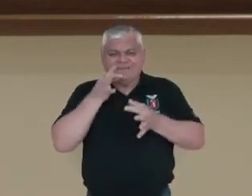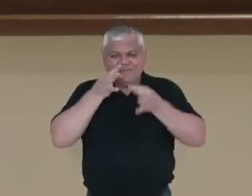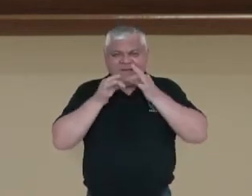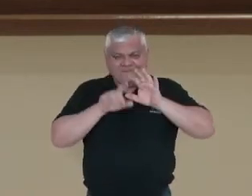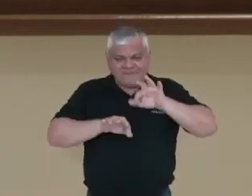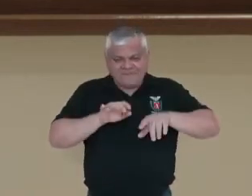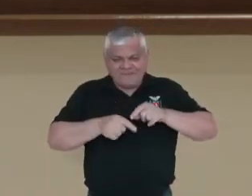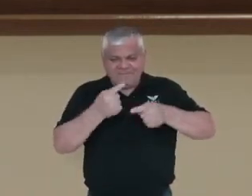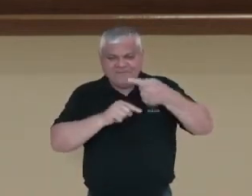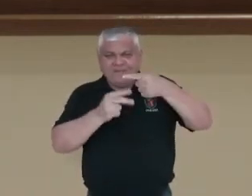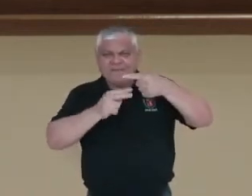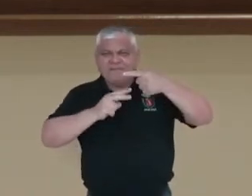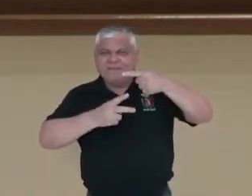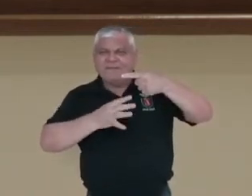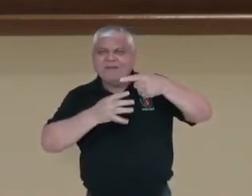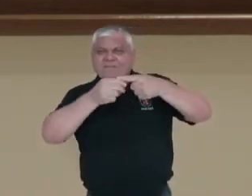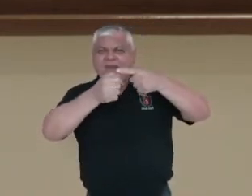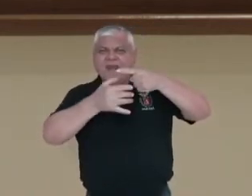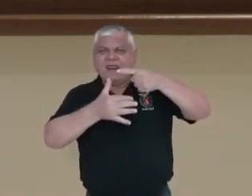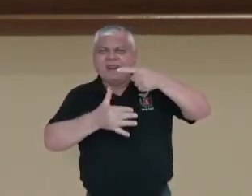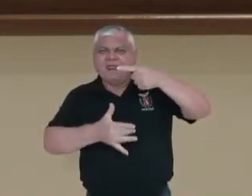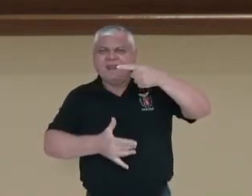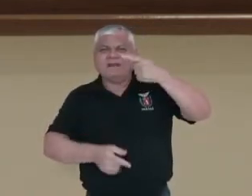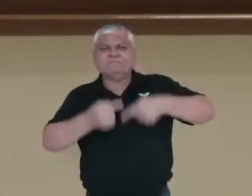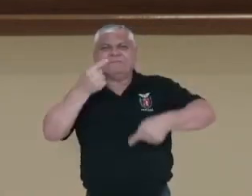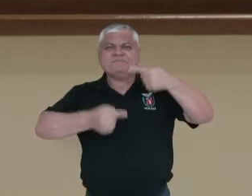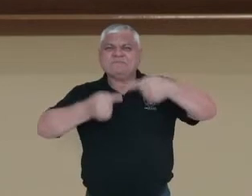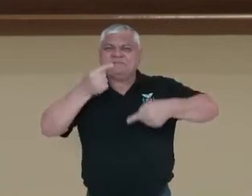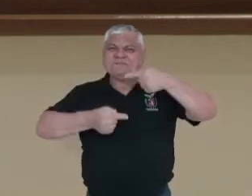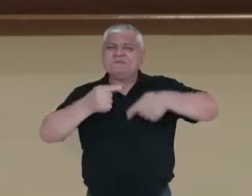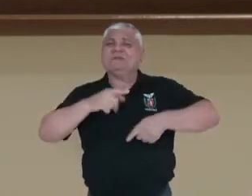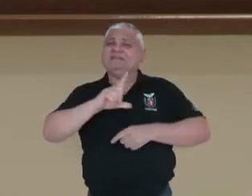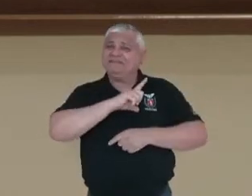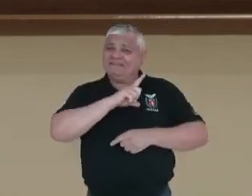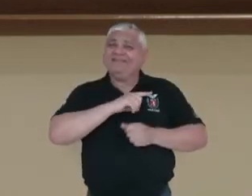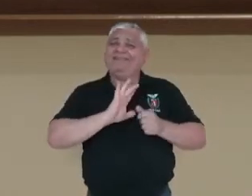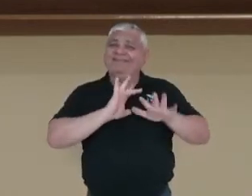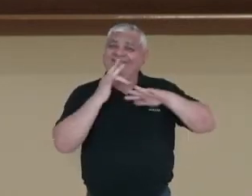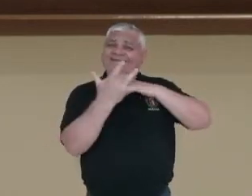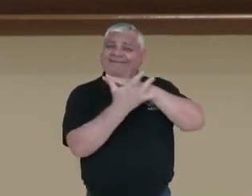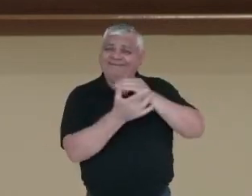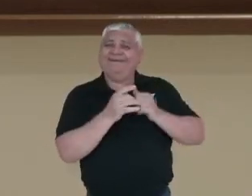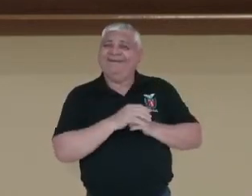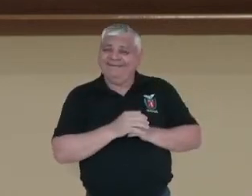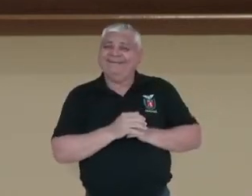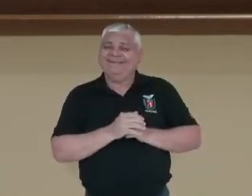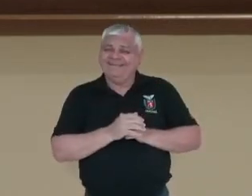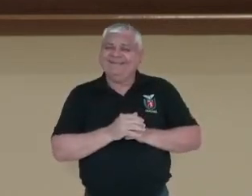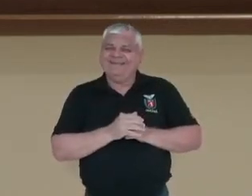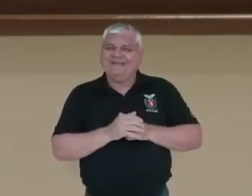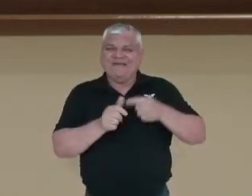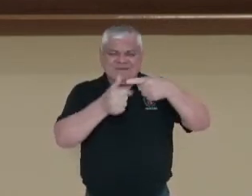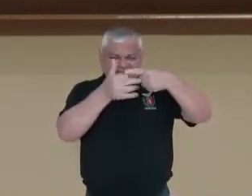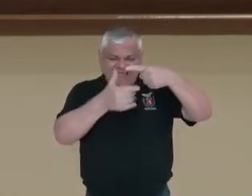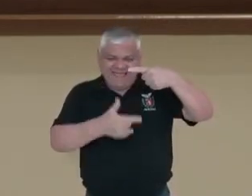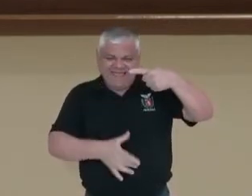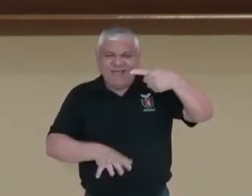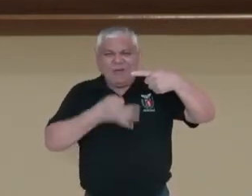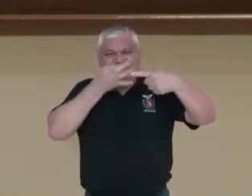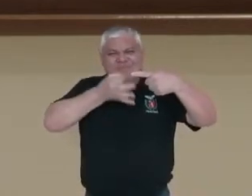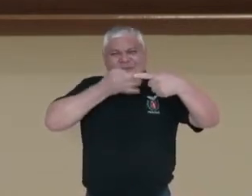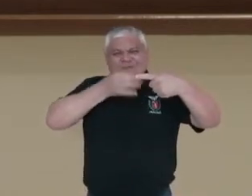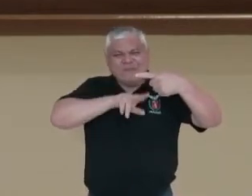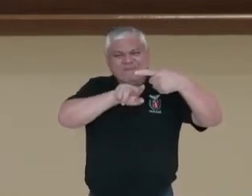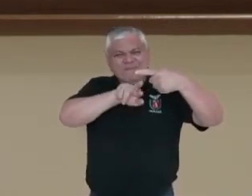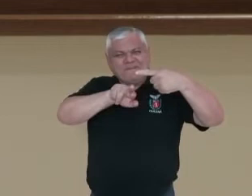fazer a tréplica e vai lá um debate que pode ficar aí em vários comentários na sequência. Ou você